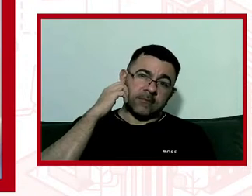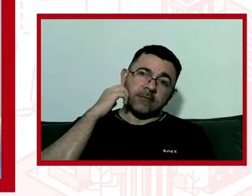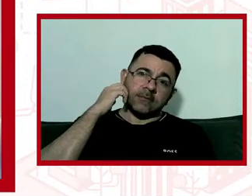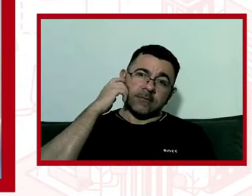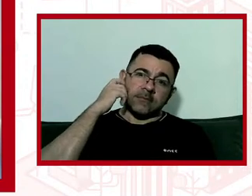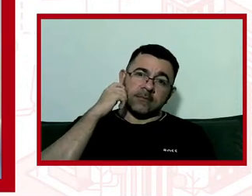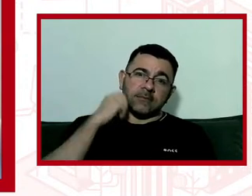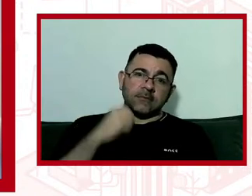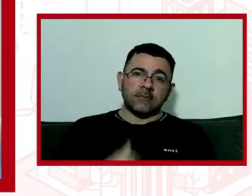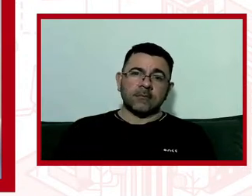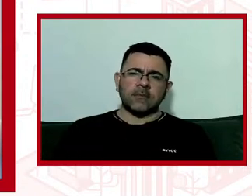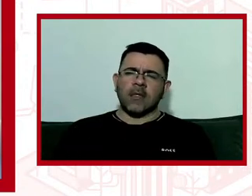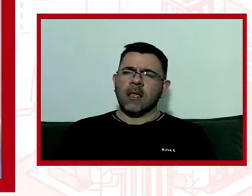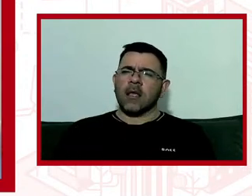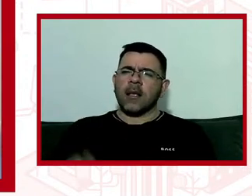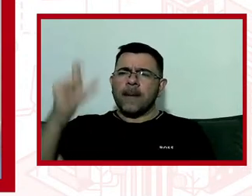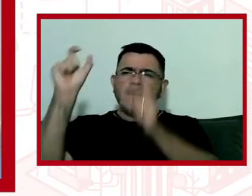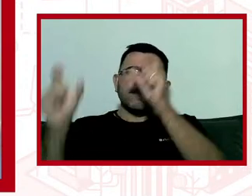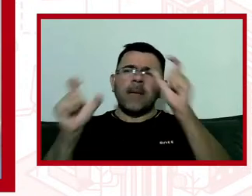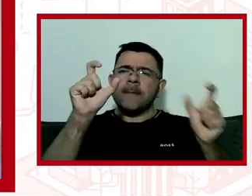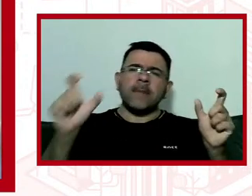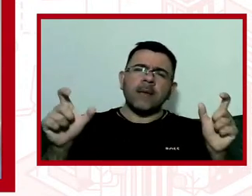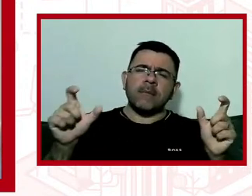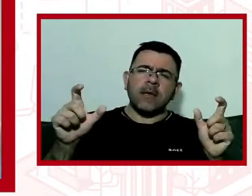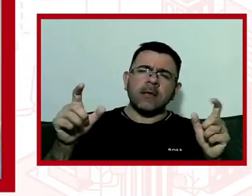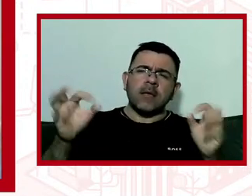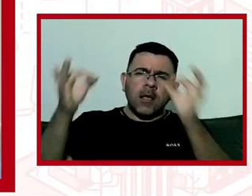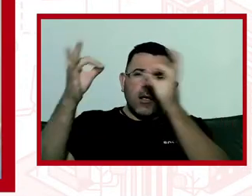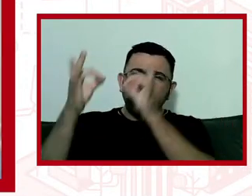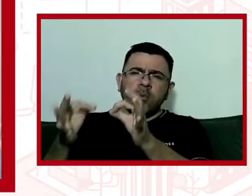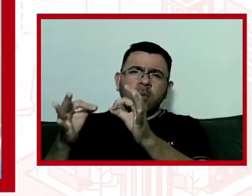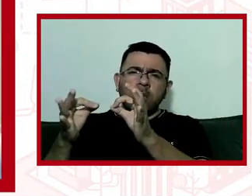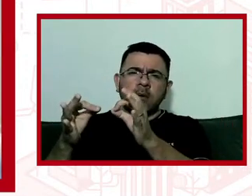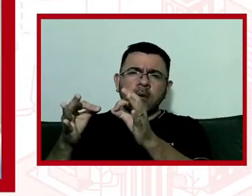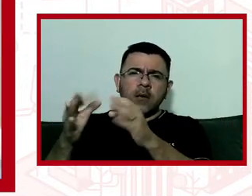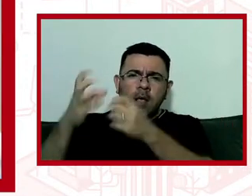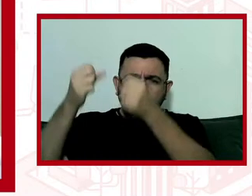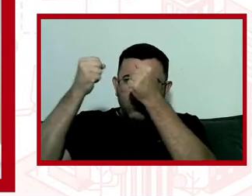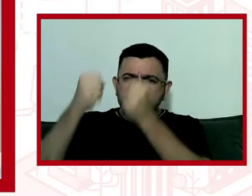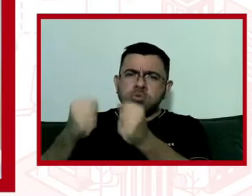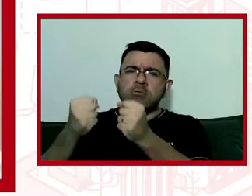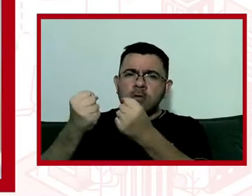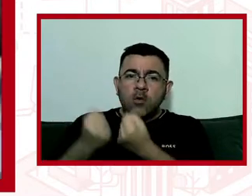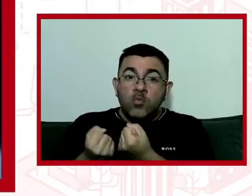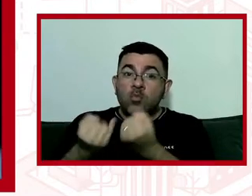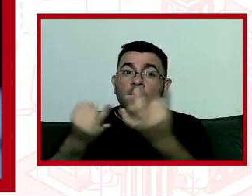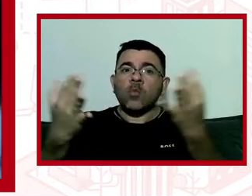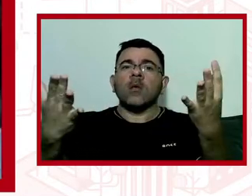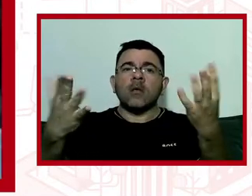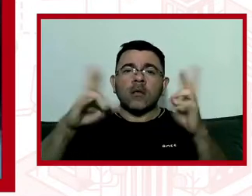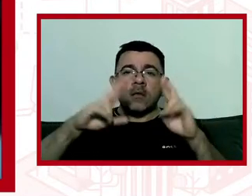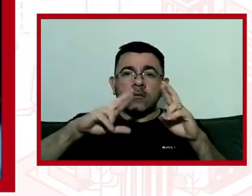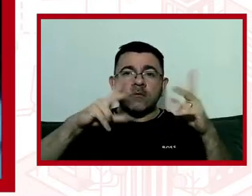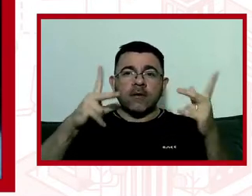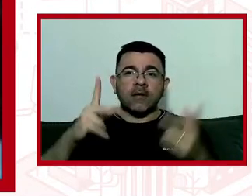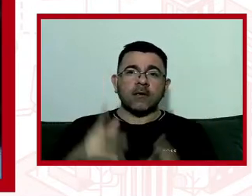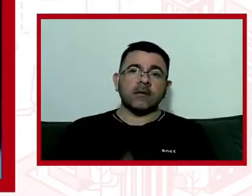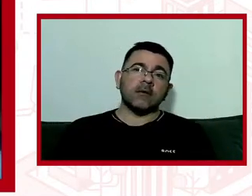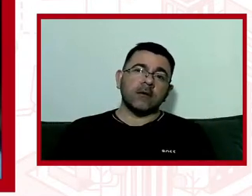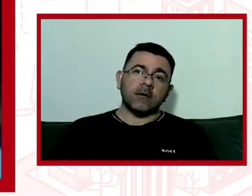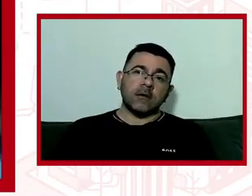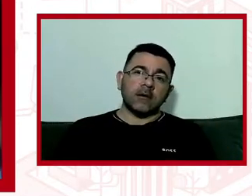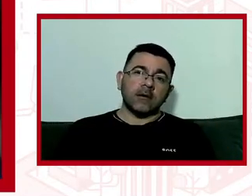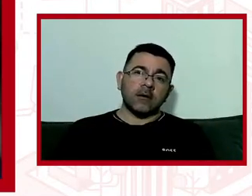as pessoas certas também e empoderar as pessoas certas isso faz toda a diferença Mas explica aí rapidinho burocracia